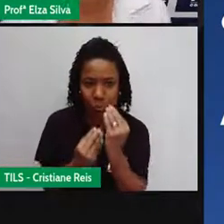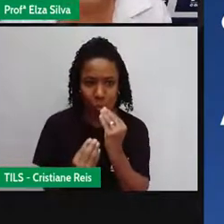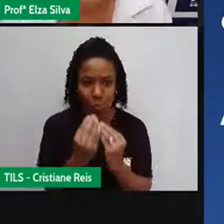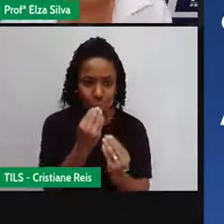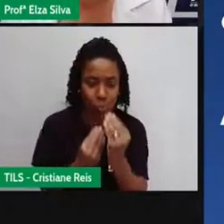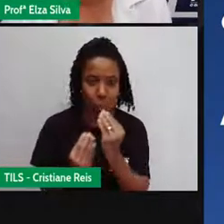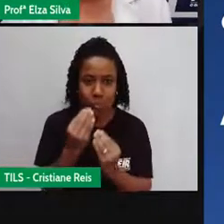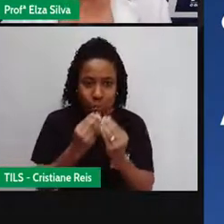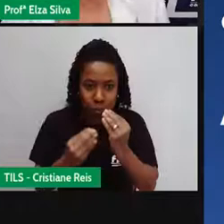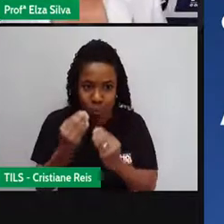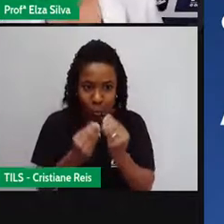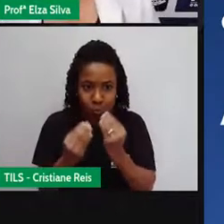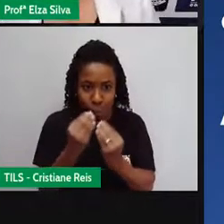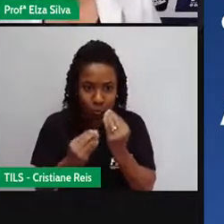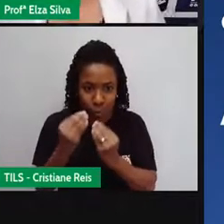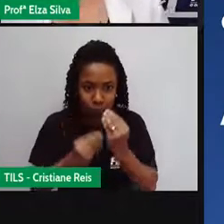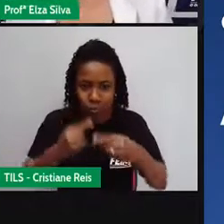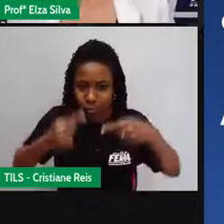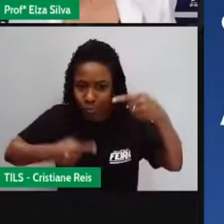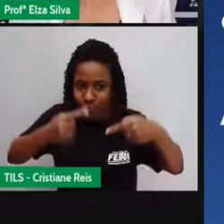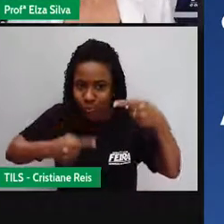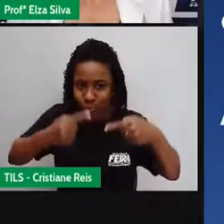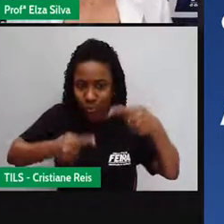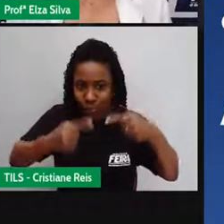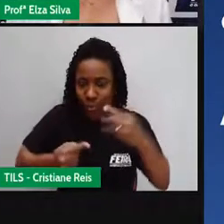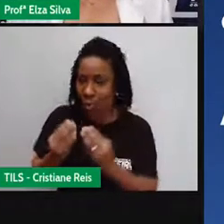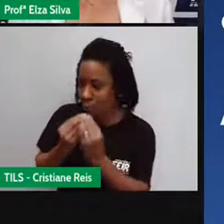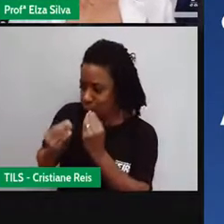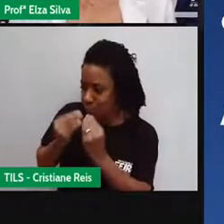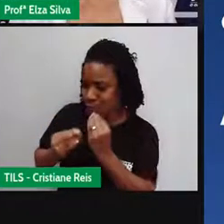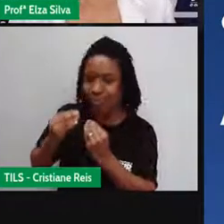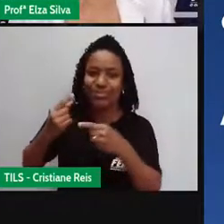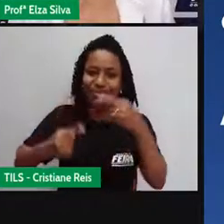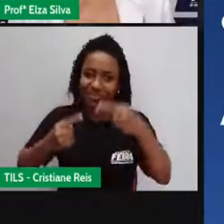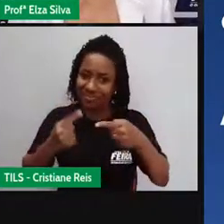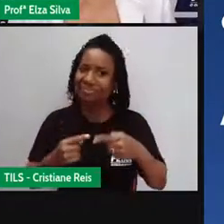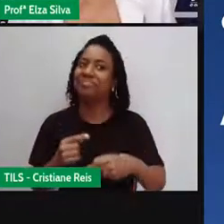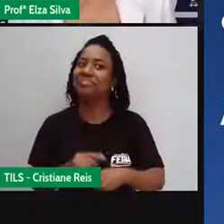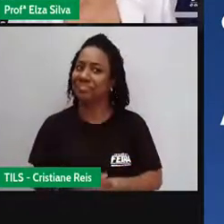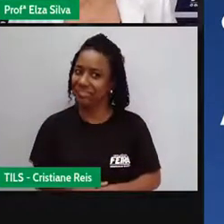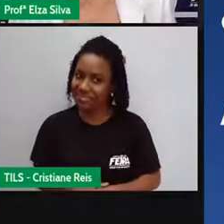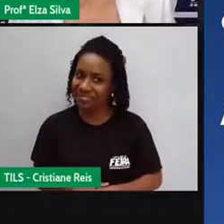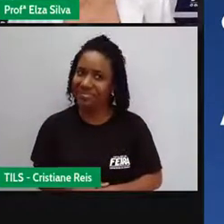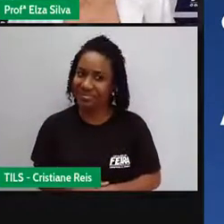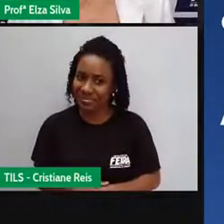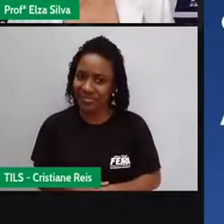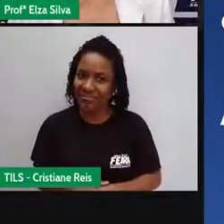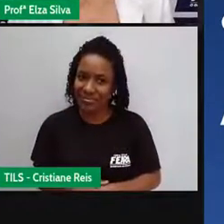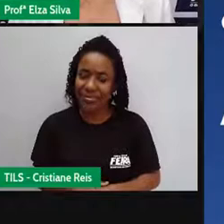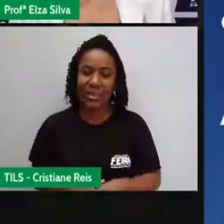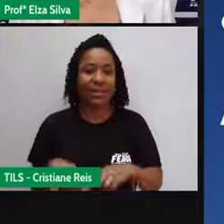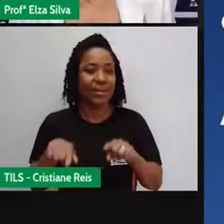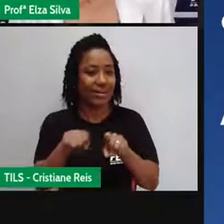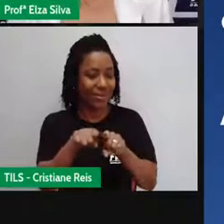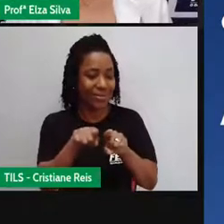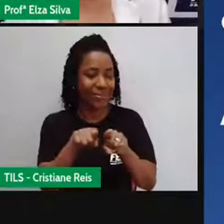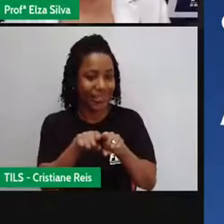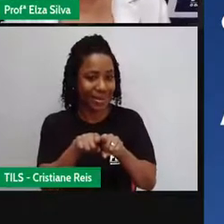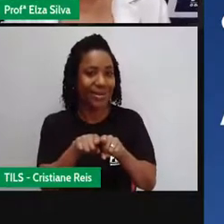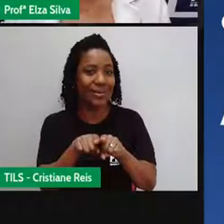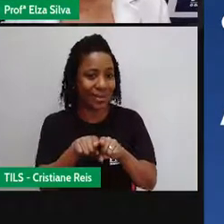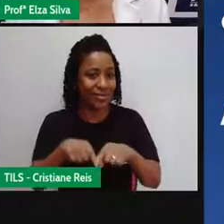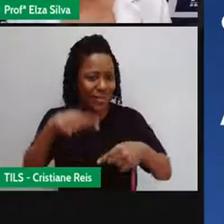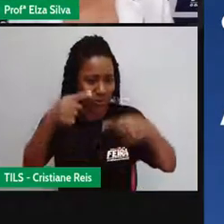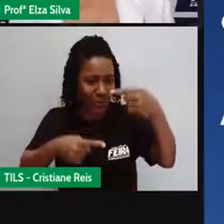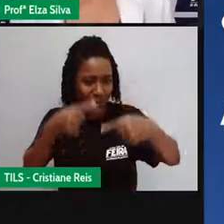bem. Gente, o julho, o mês de julho, além da independência, eles também têm na cultura esse